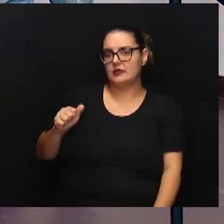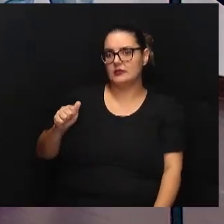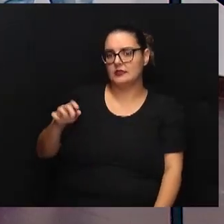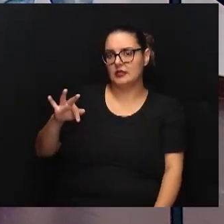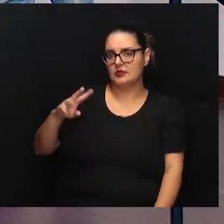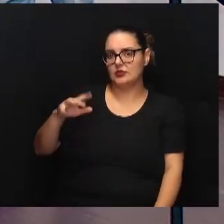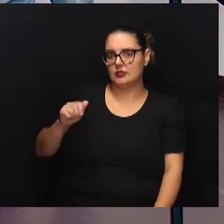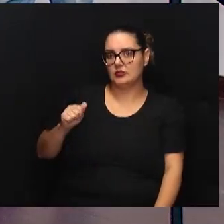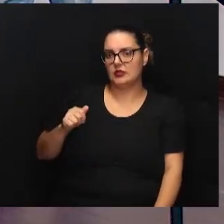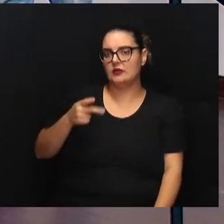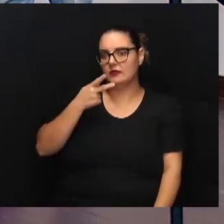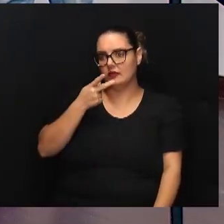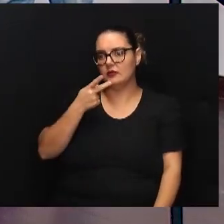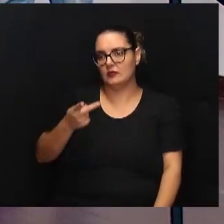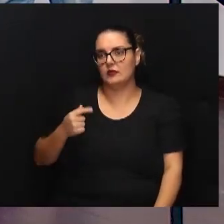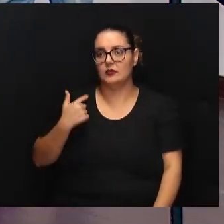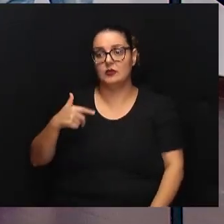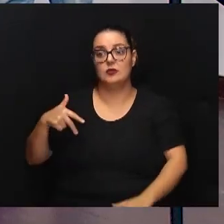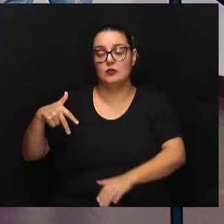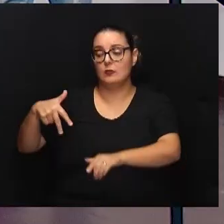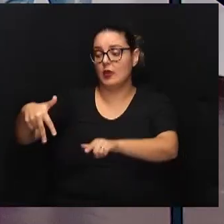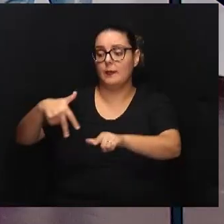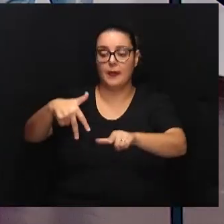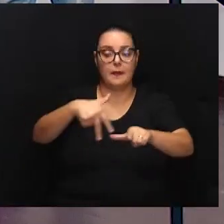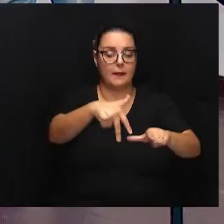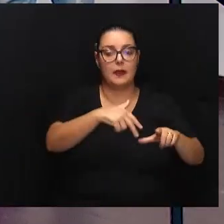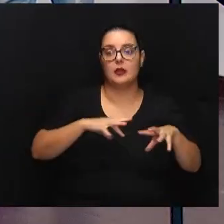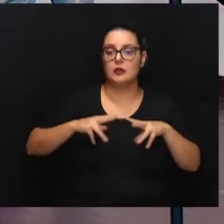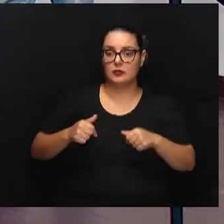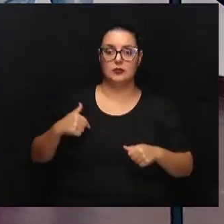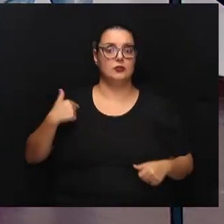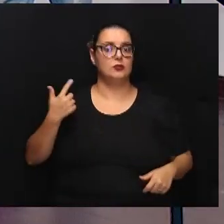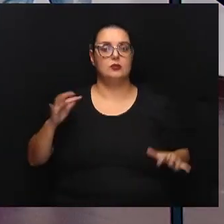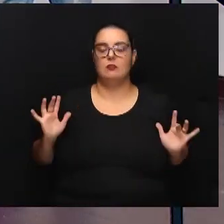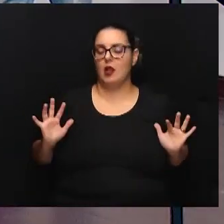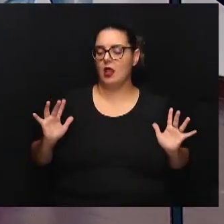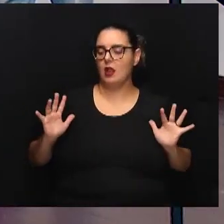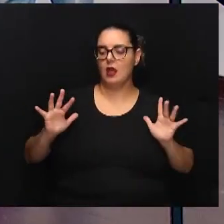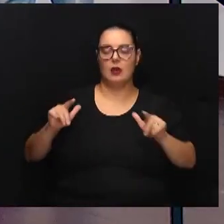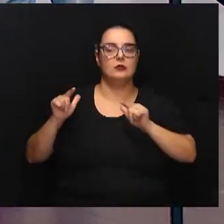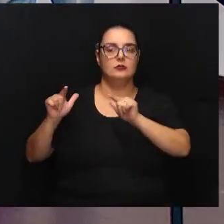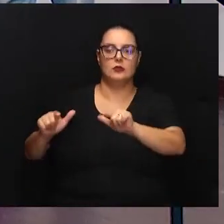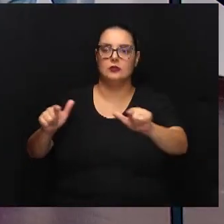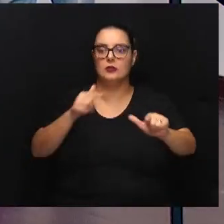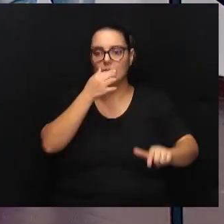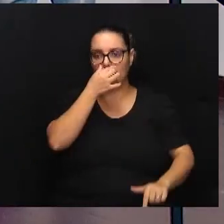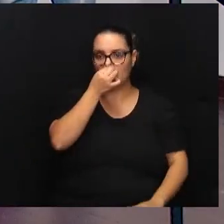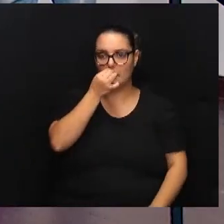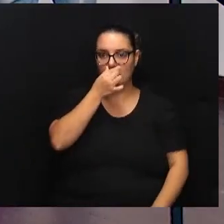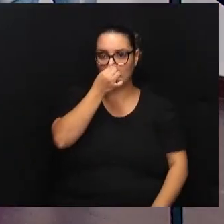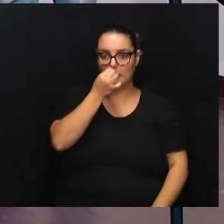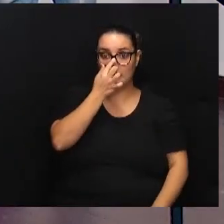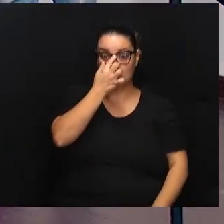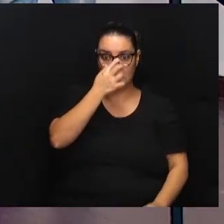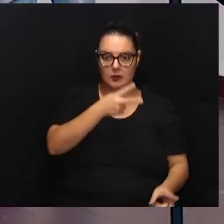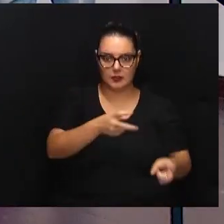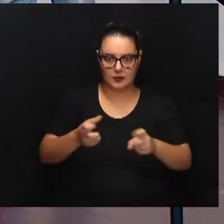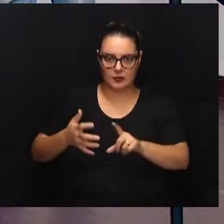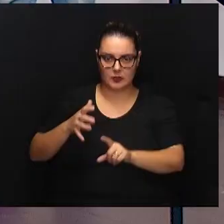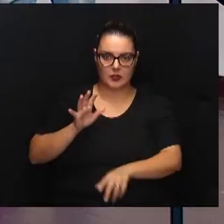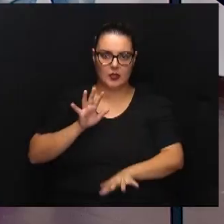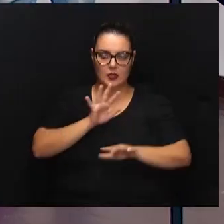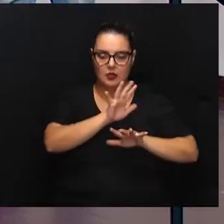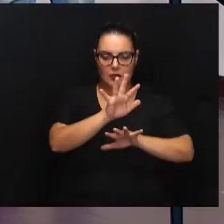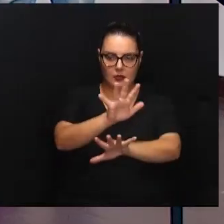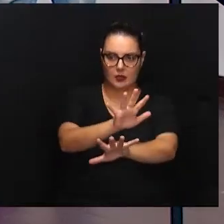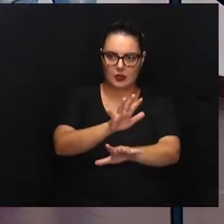nós vamos ocupar todos os espaços. Reconhecer a parada de Campinas como patrimônio cultural